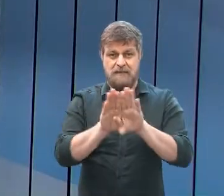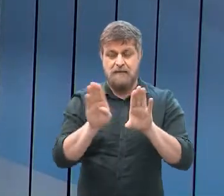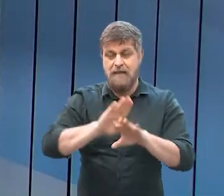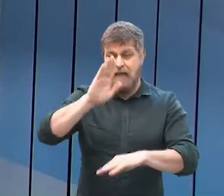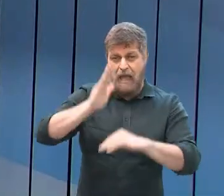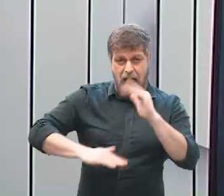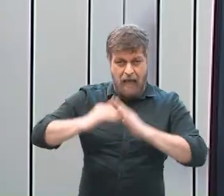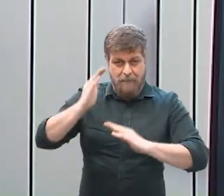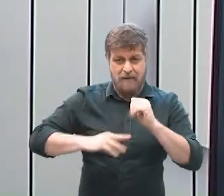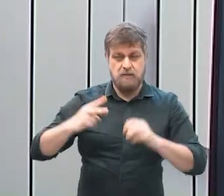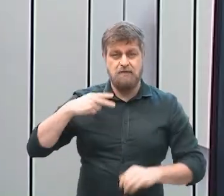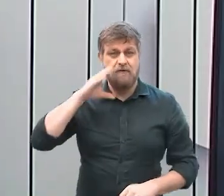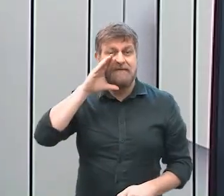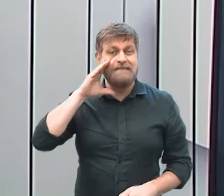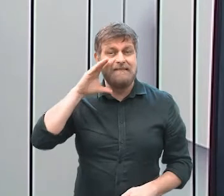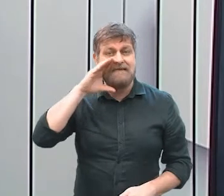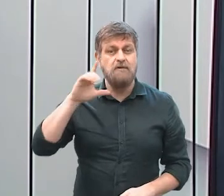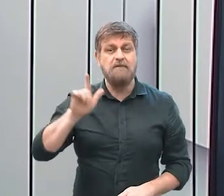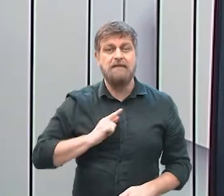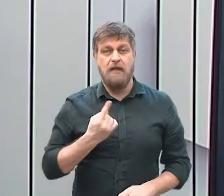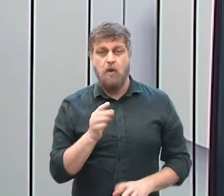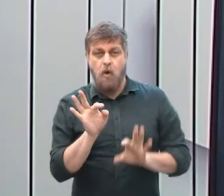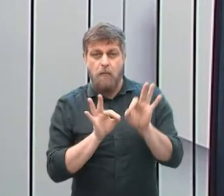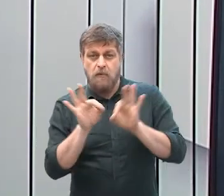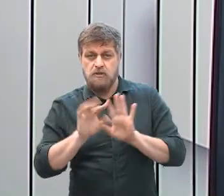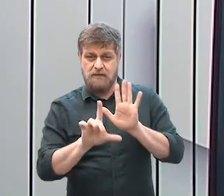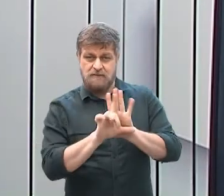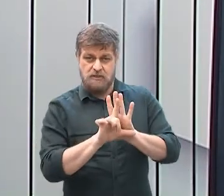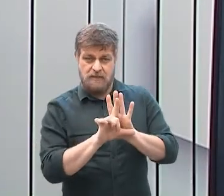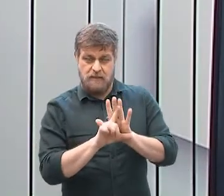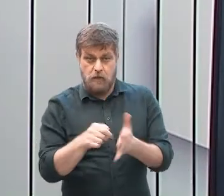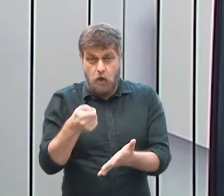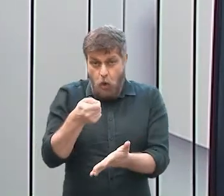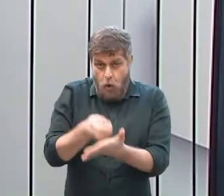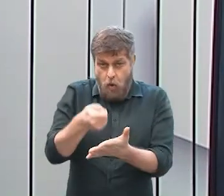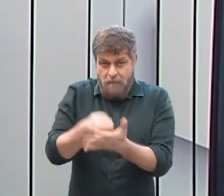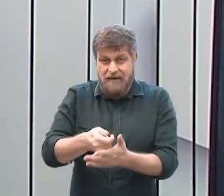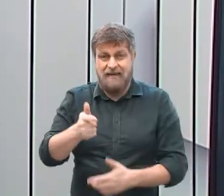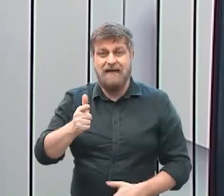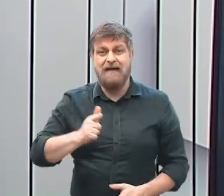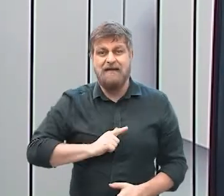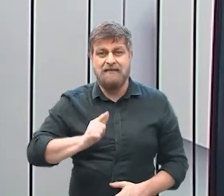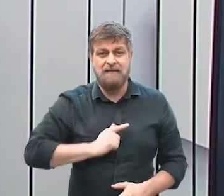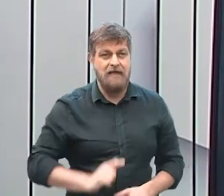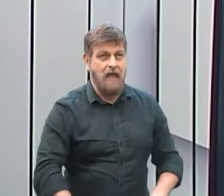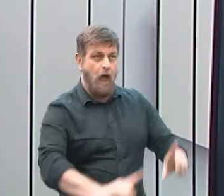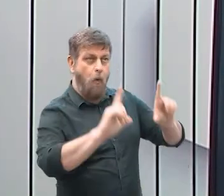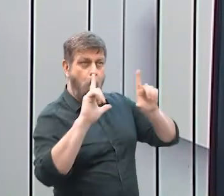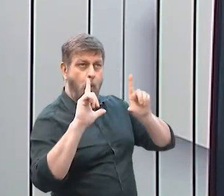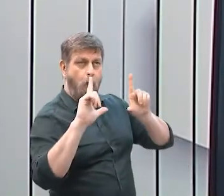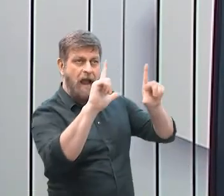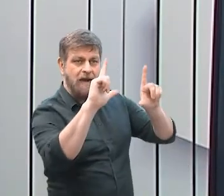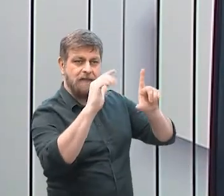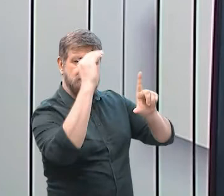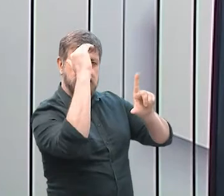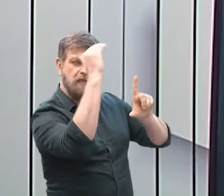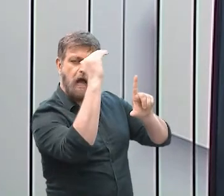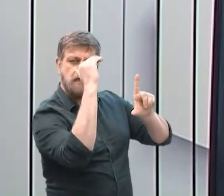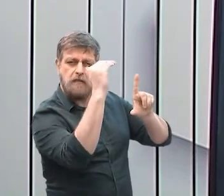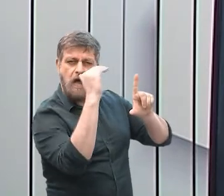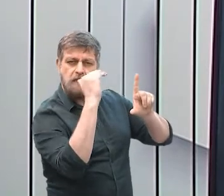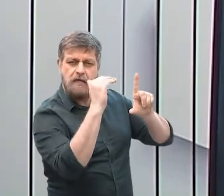parlamentar do Luiz Cirilo. Existe o projeto de lei que determina a fixação de cartaz informando os números